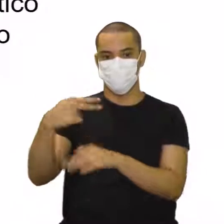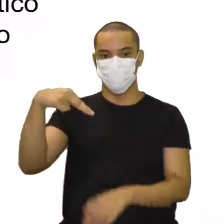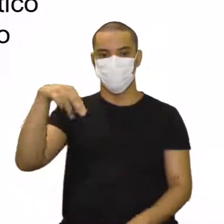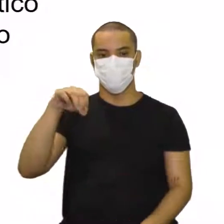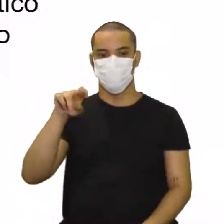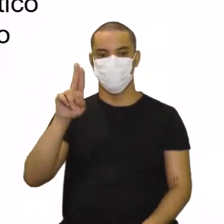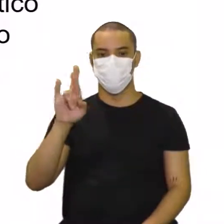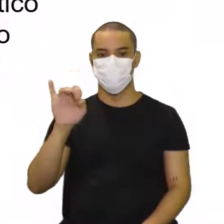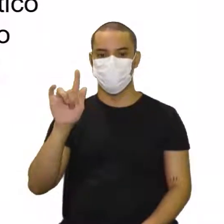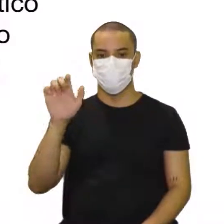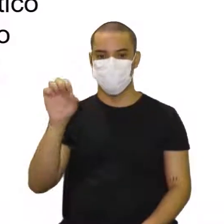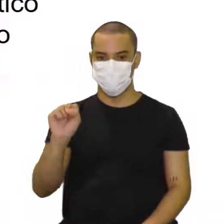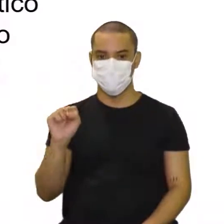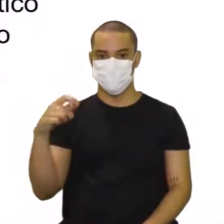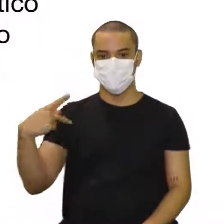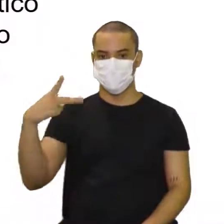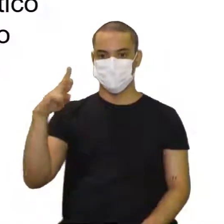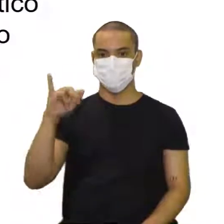norueguês Christian